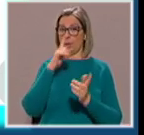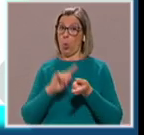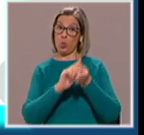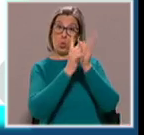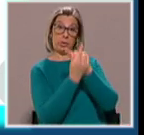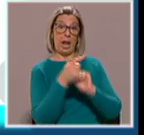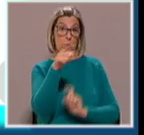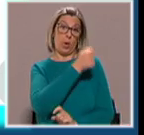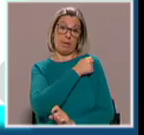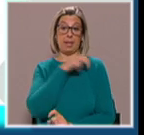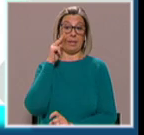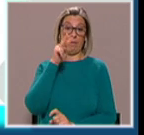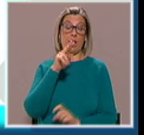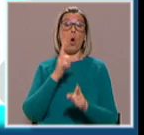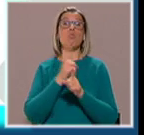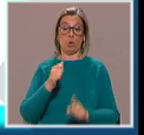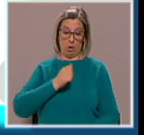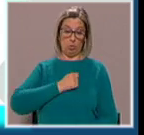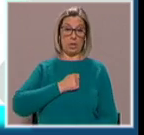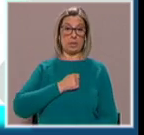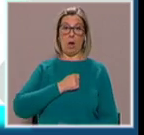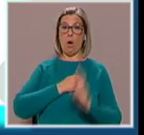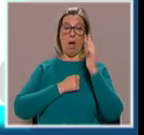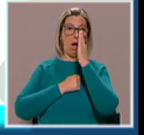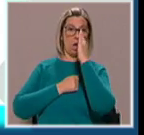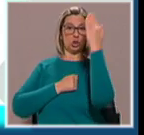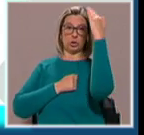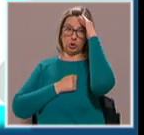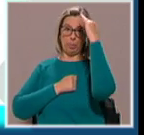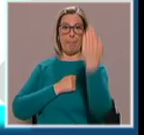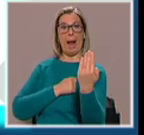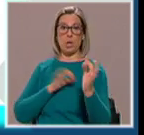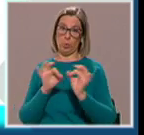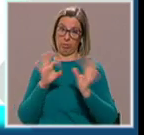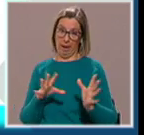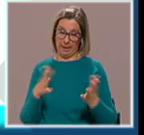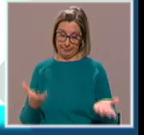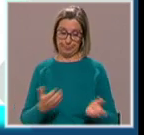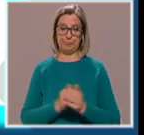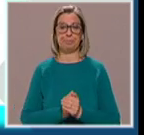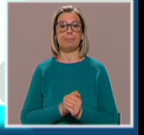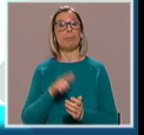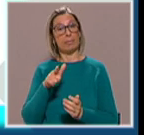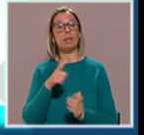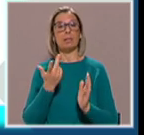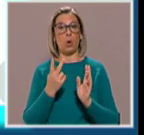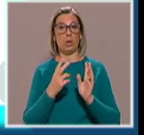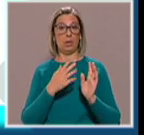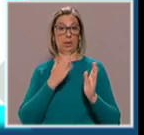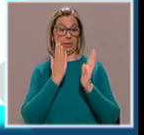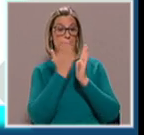em casa, mas temos que pensar que o coração aqui está visto como se fosse num espelho, está bem? As aurículas, características das aurículas, têm